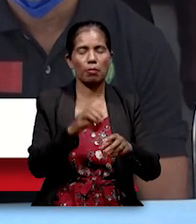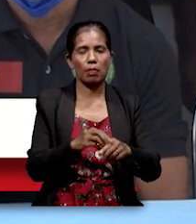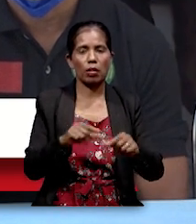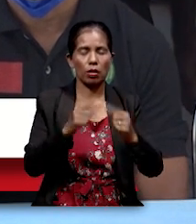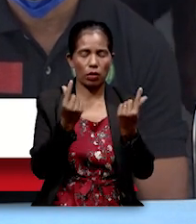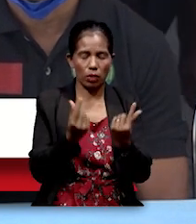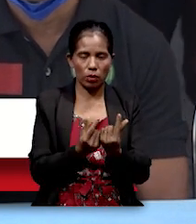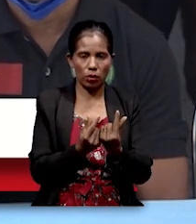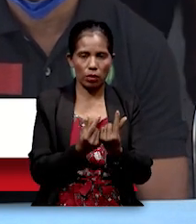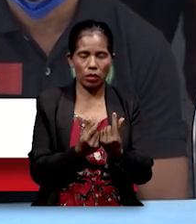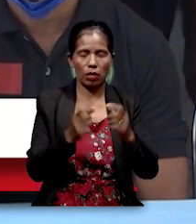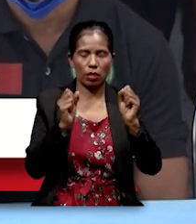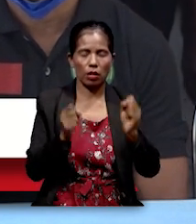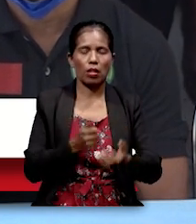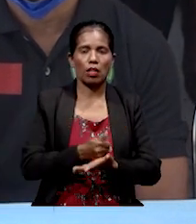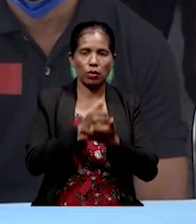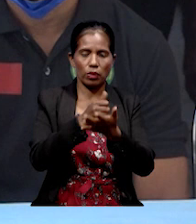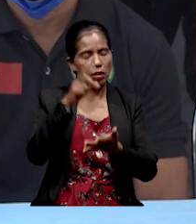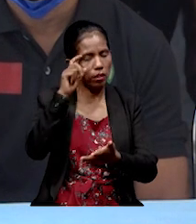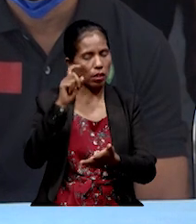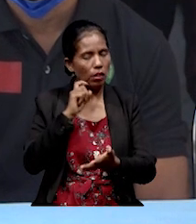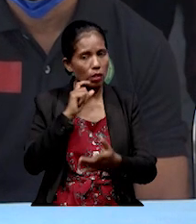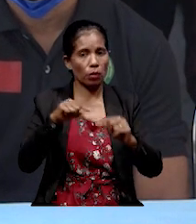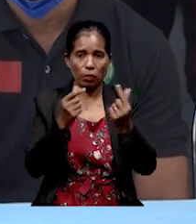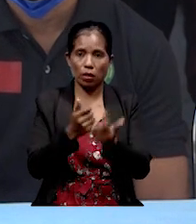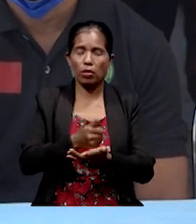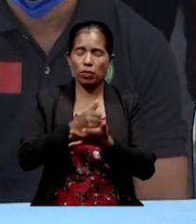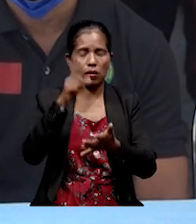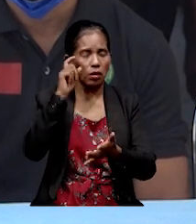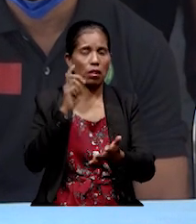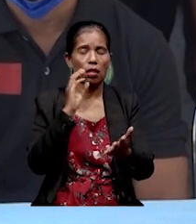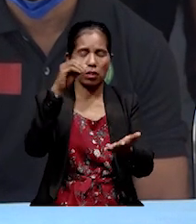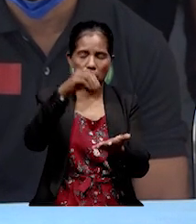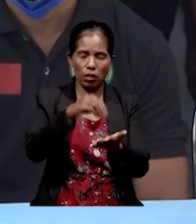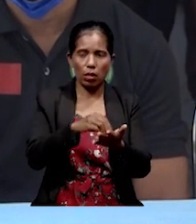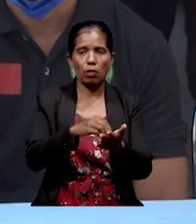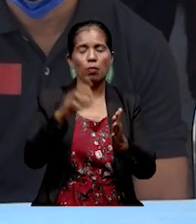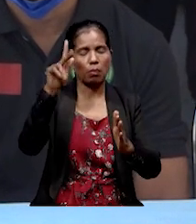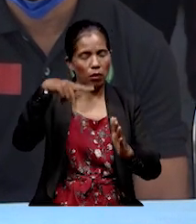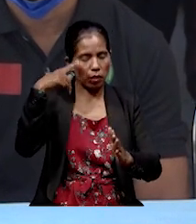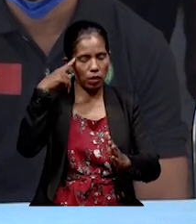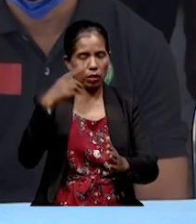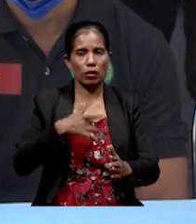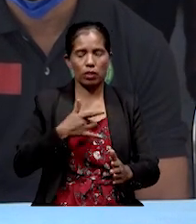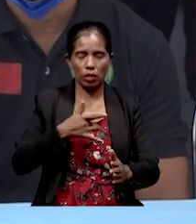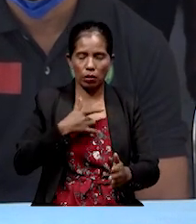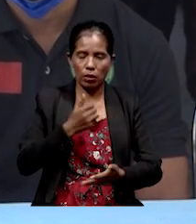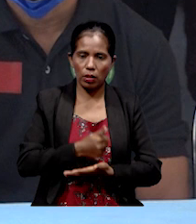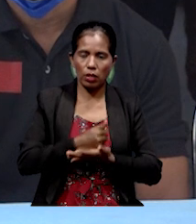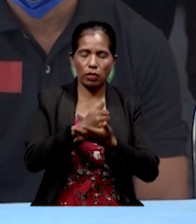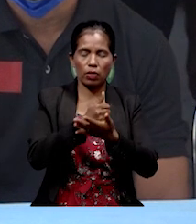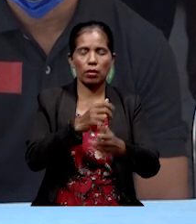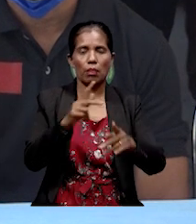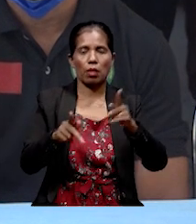quadros da resistência e resistência apoio Sanana. Toma posição, pode ter postura política, no sentimento de solidariedade para o